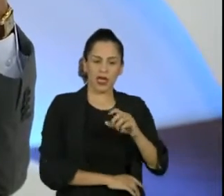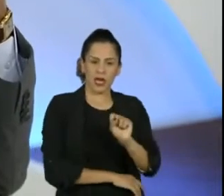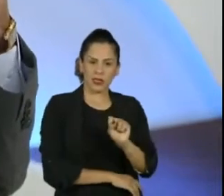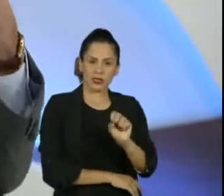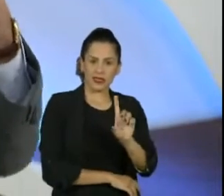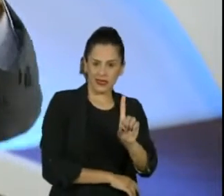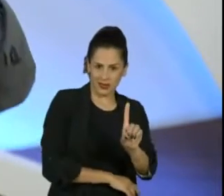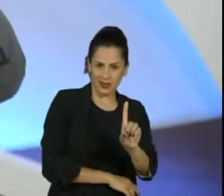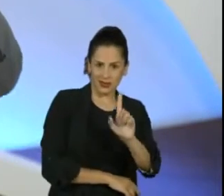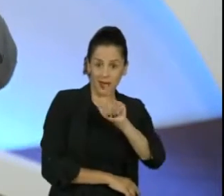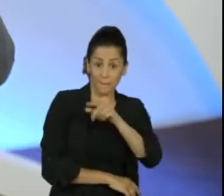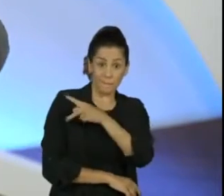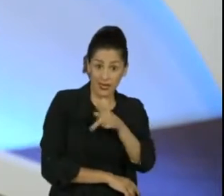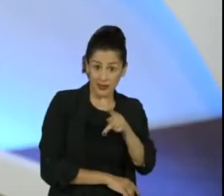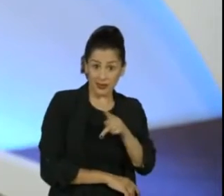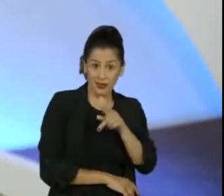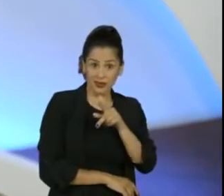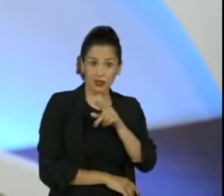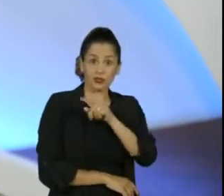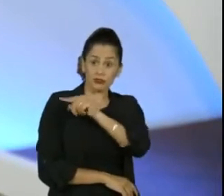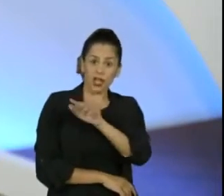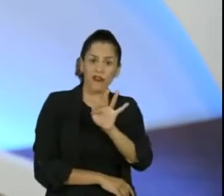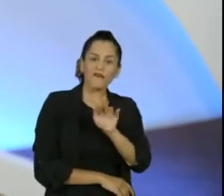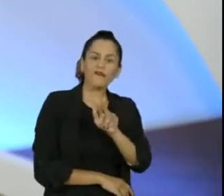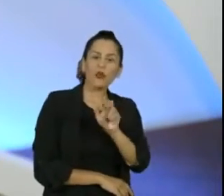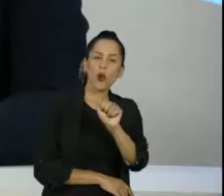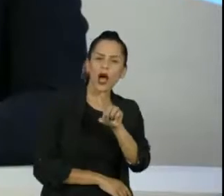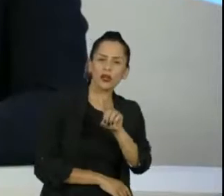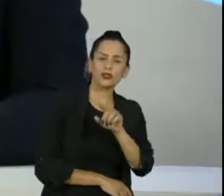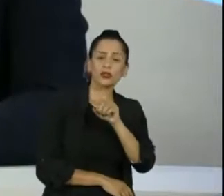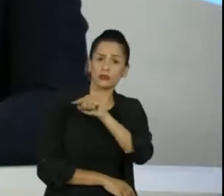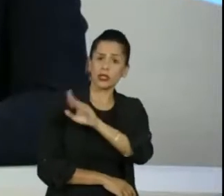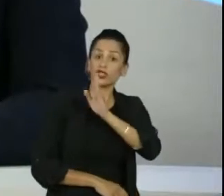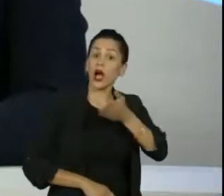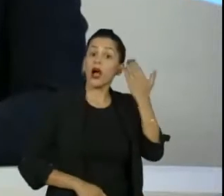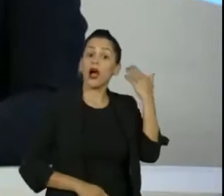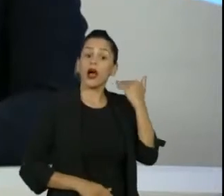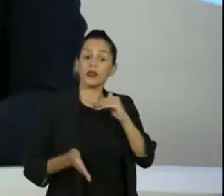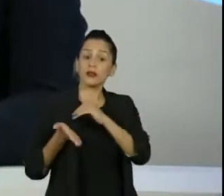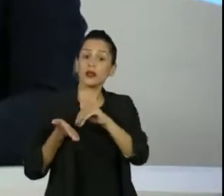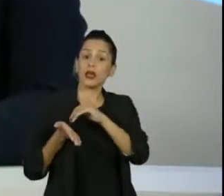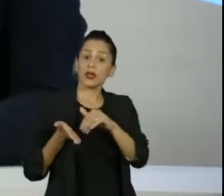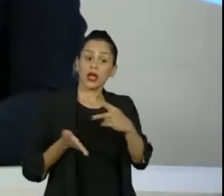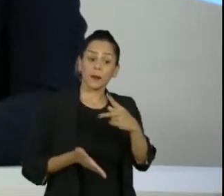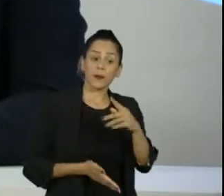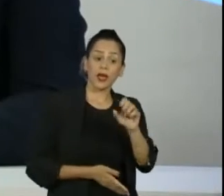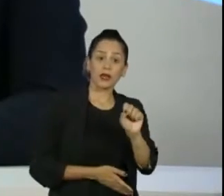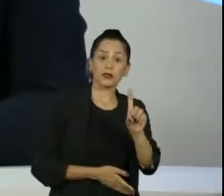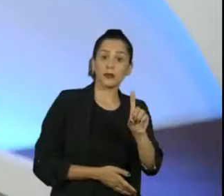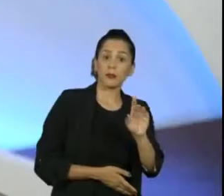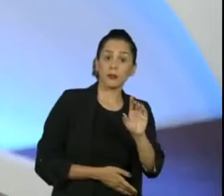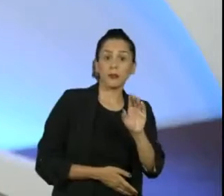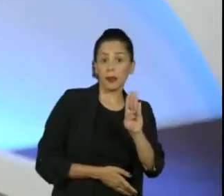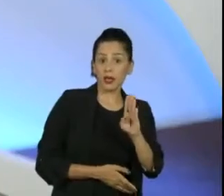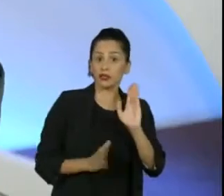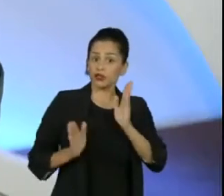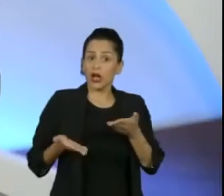Noman, ele foi secretário do PSDB. Então, quer dizer, eu não olhei isso.